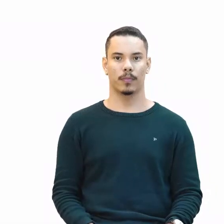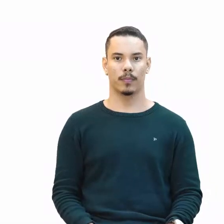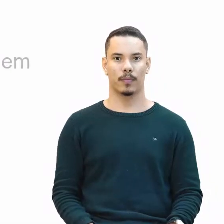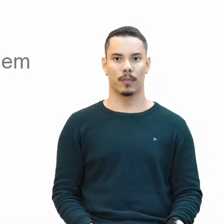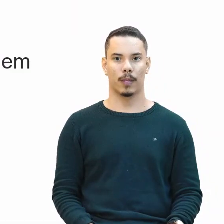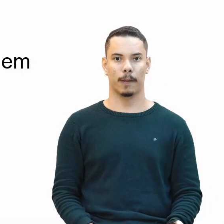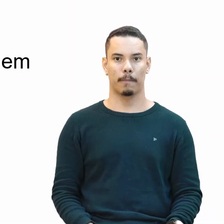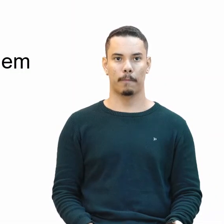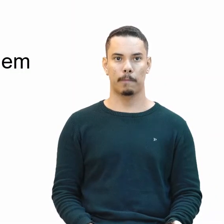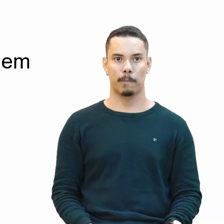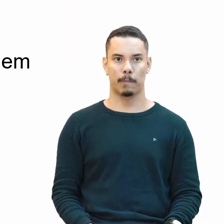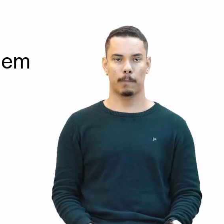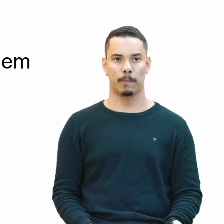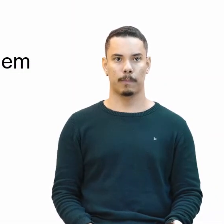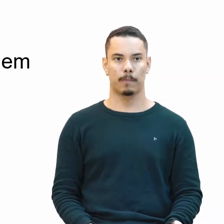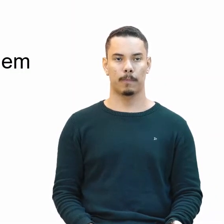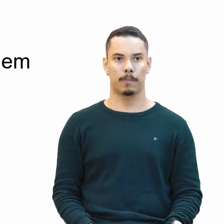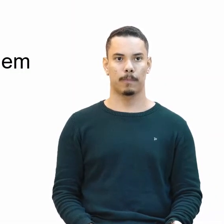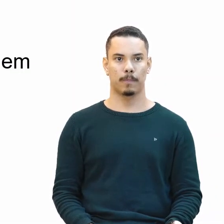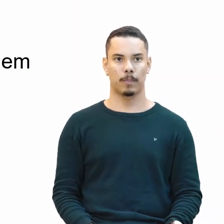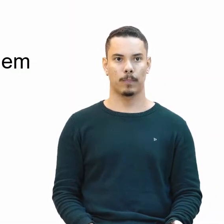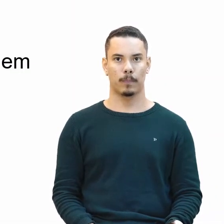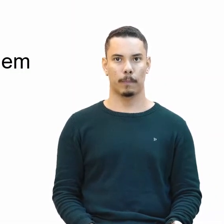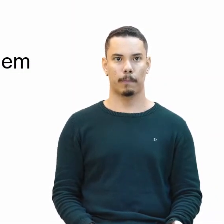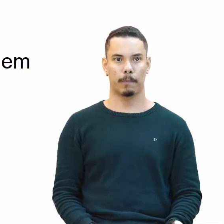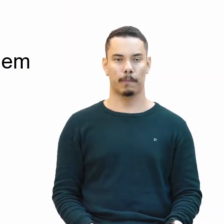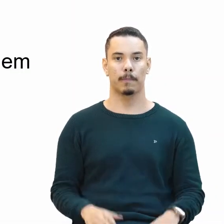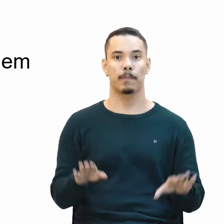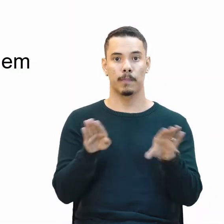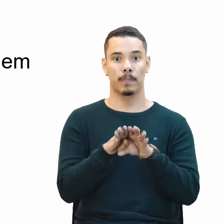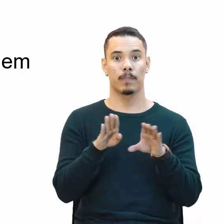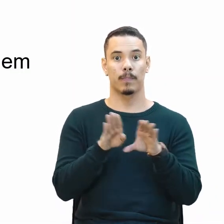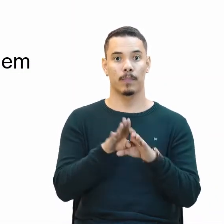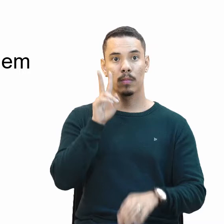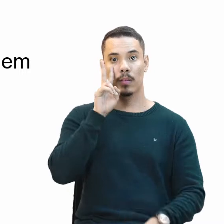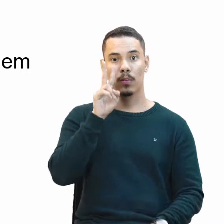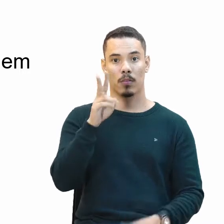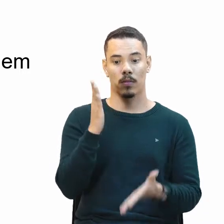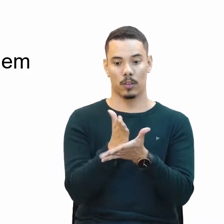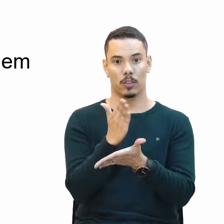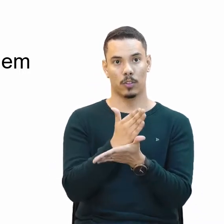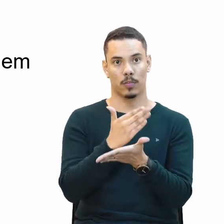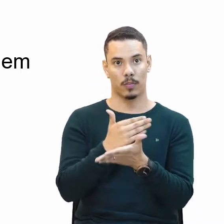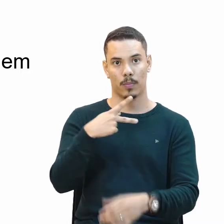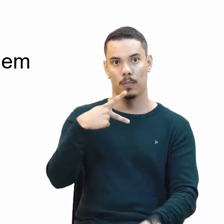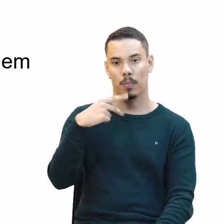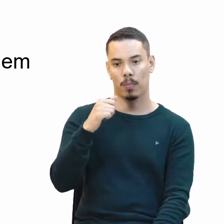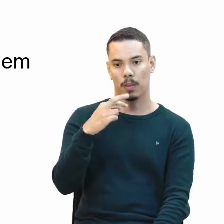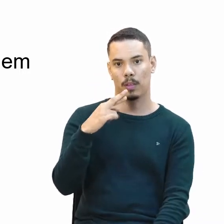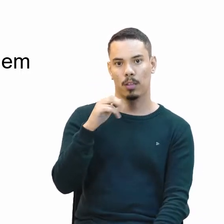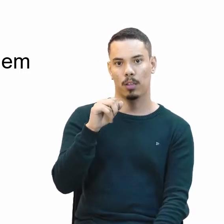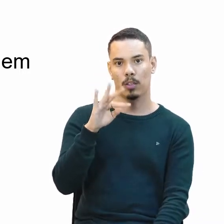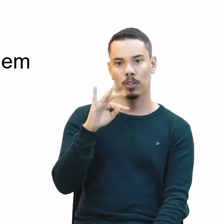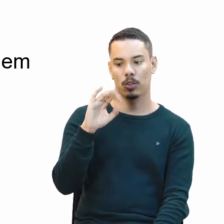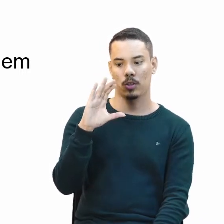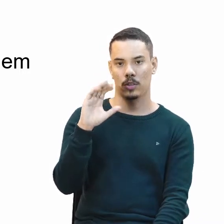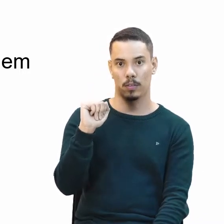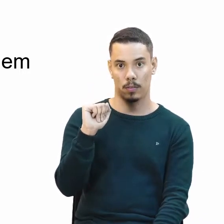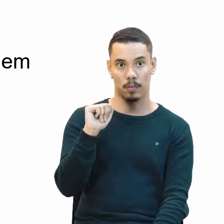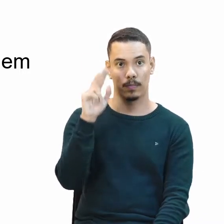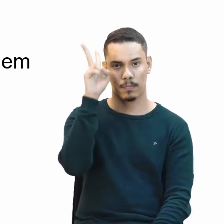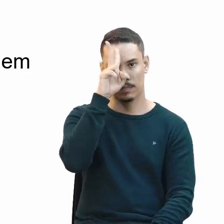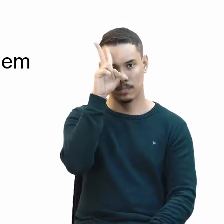olha só. Vamos ver, então, a divisão da patrística, como ela se divide.